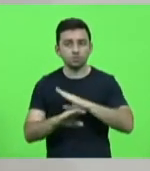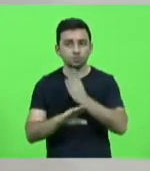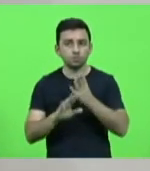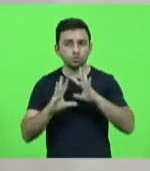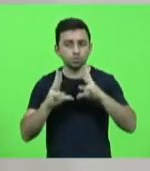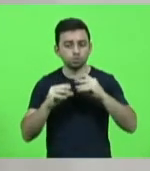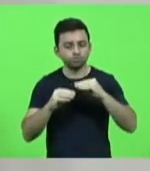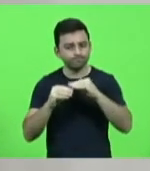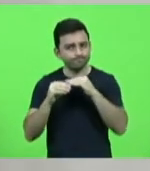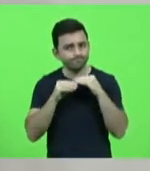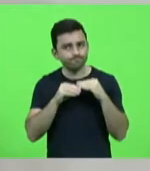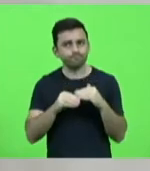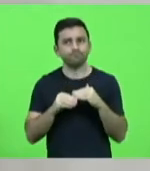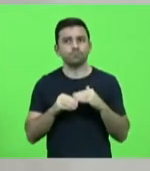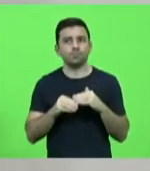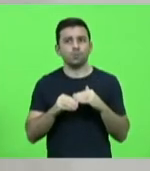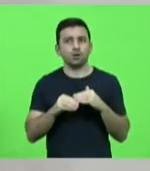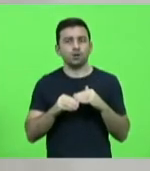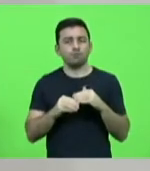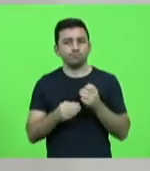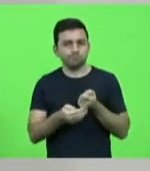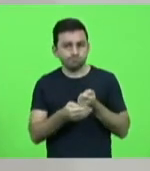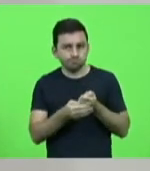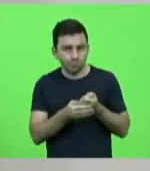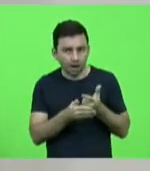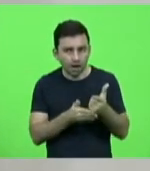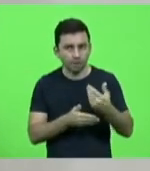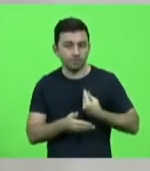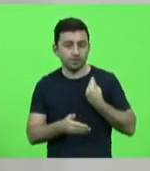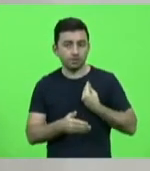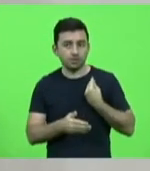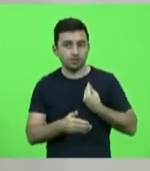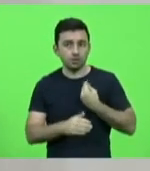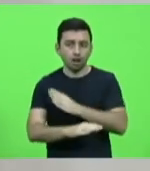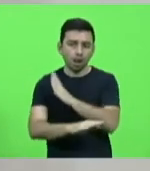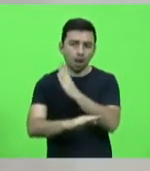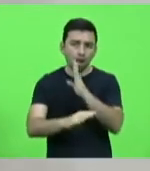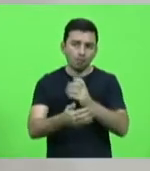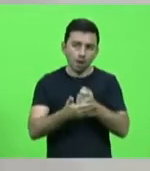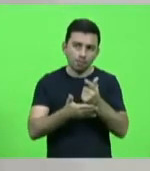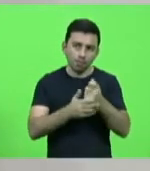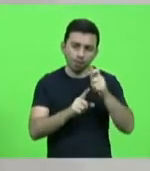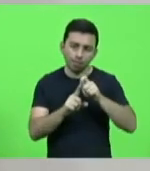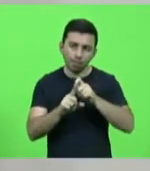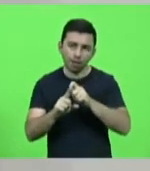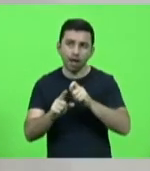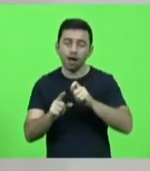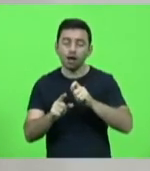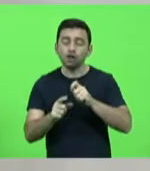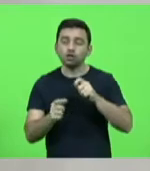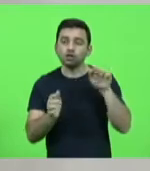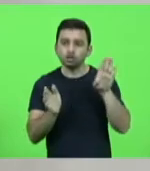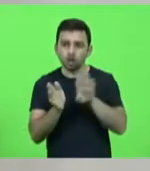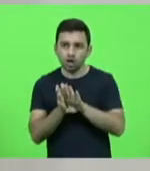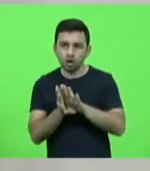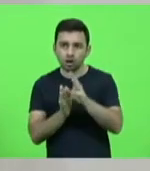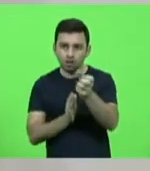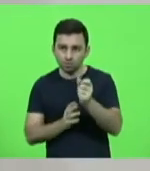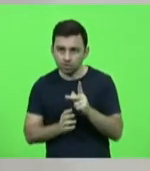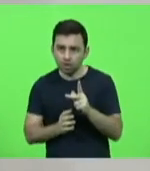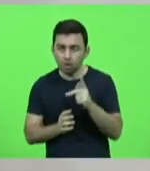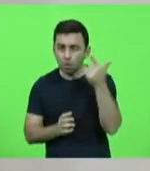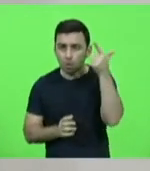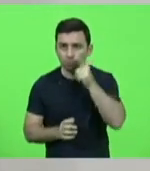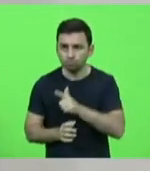paridade, ou seja, contribuição durante a sua vida e, quando aposentar, levar a integralidade.